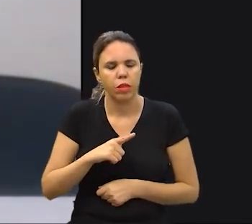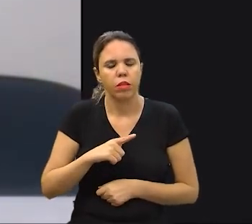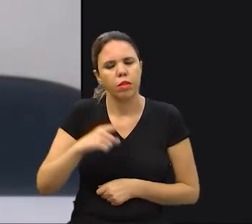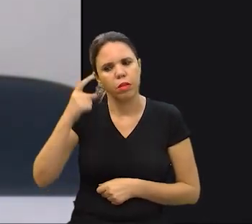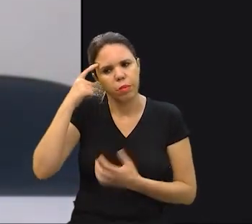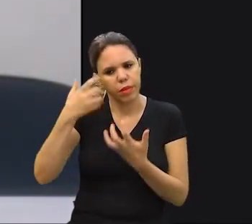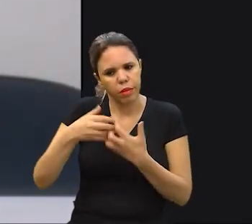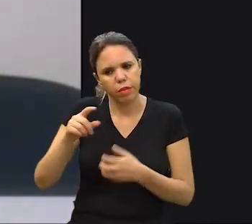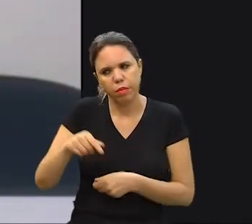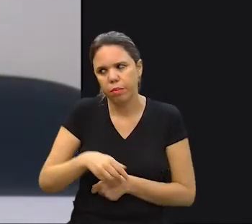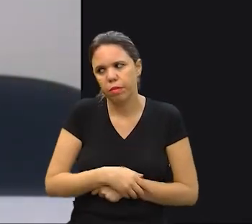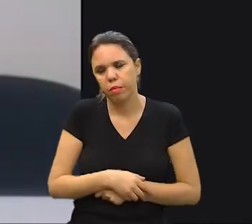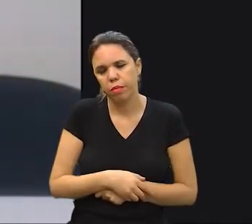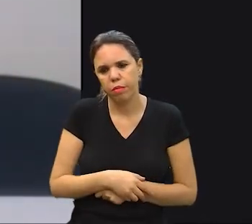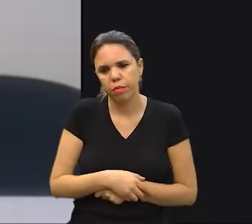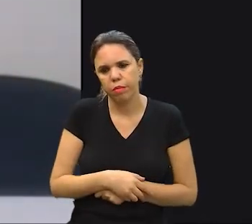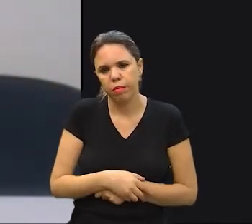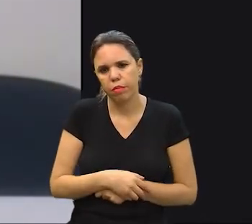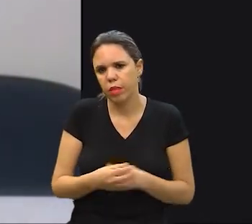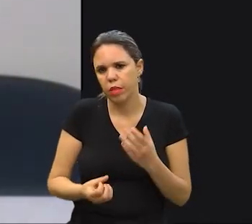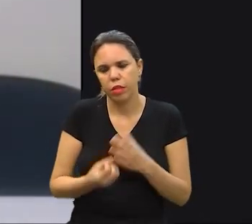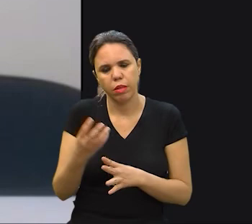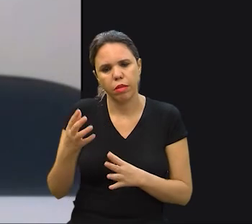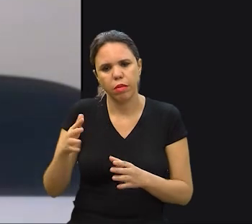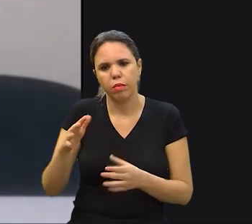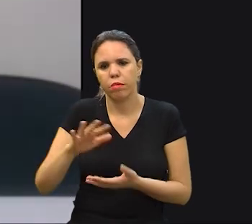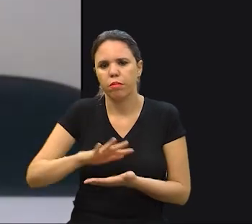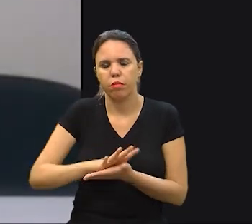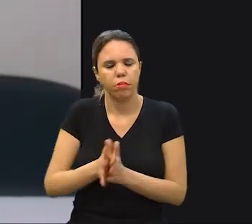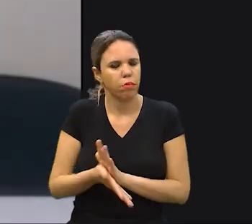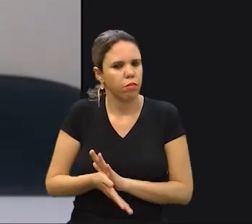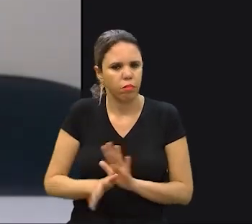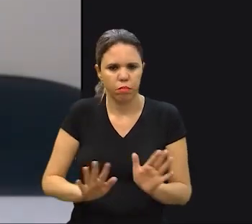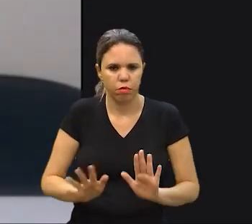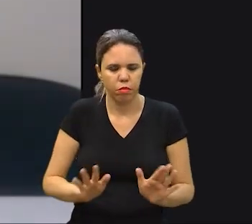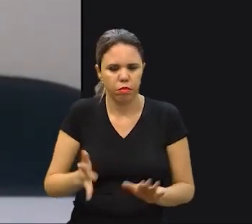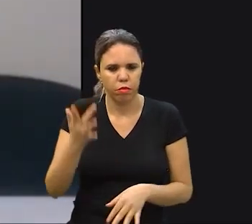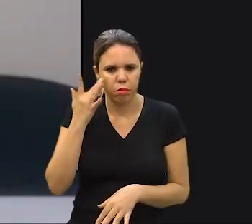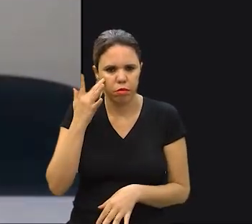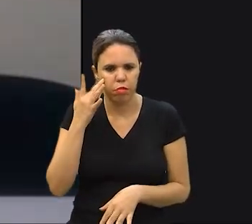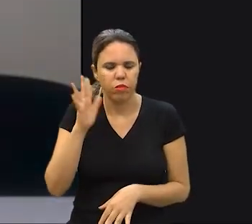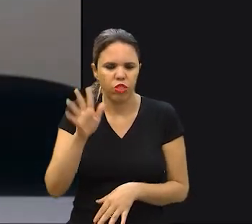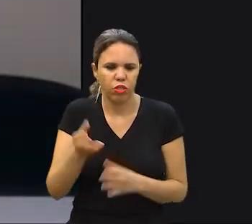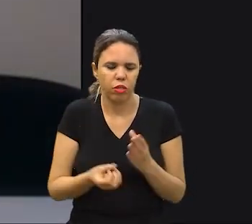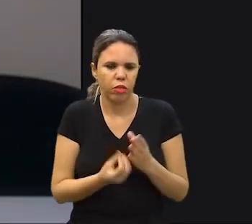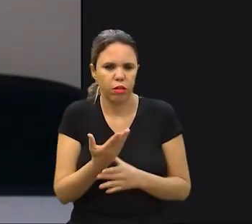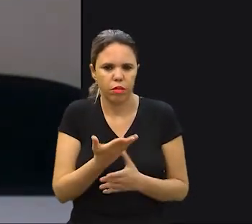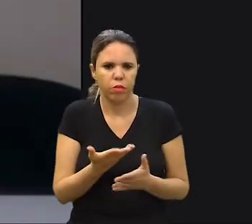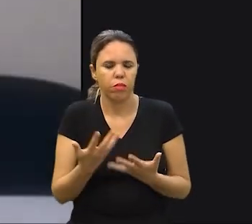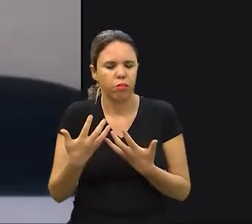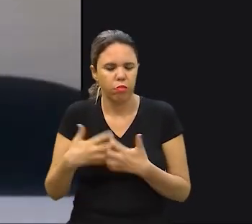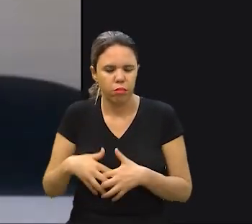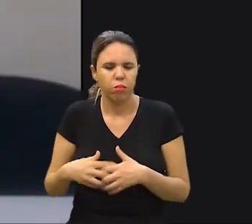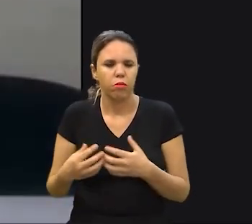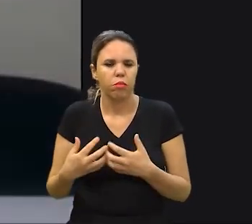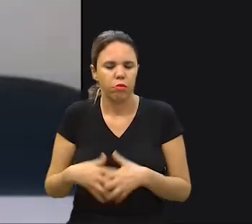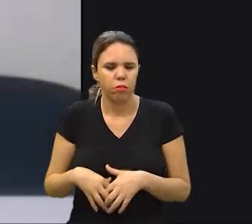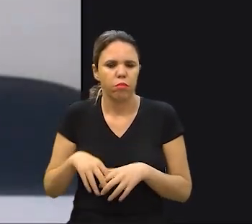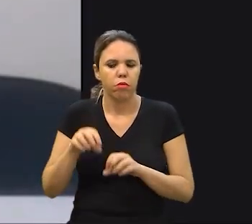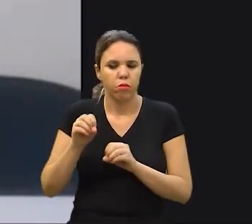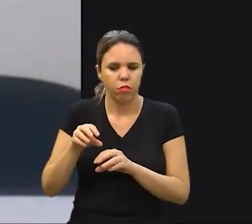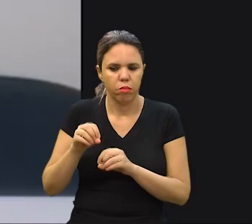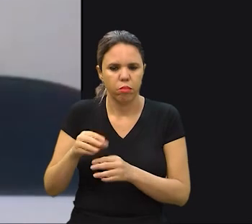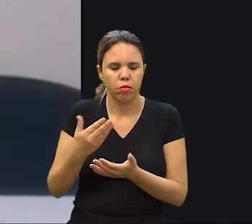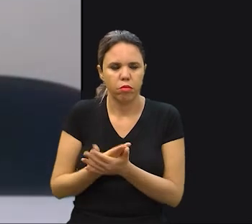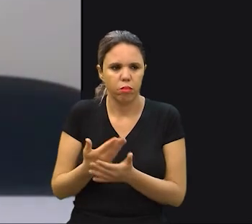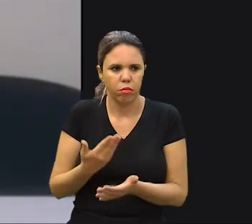comando pensar isso para não criar discriminação, né? E acho que já está criando essa reflexão. Eu